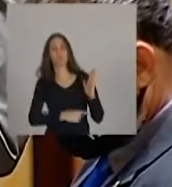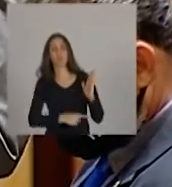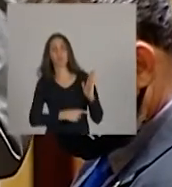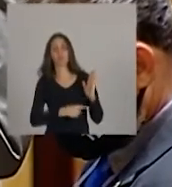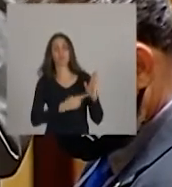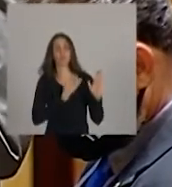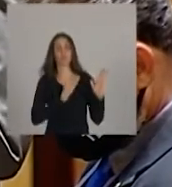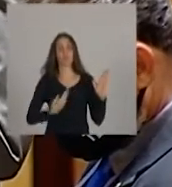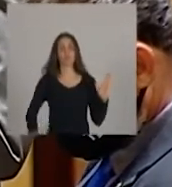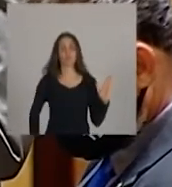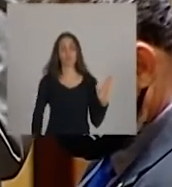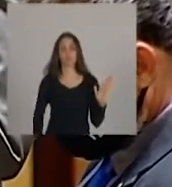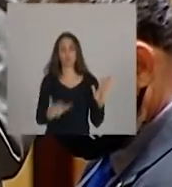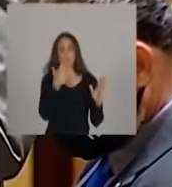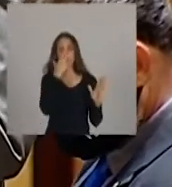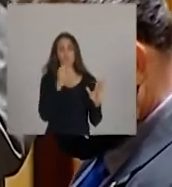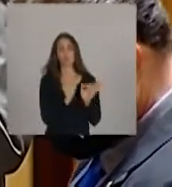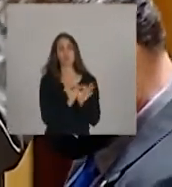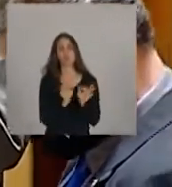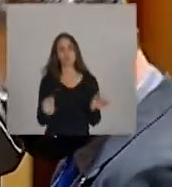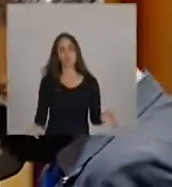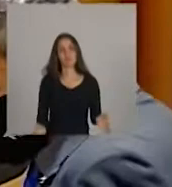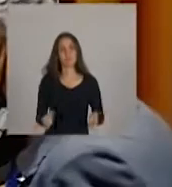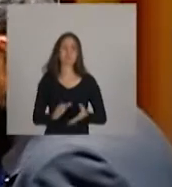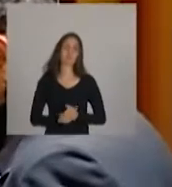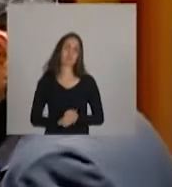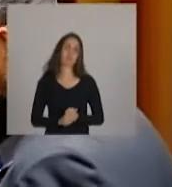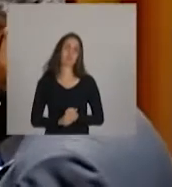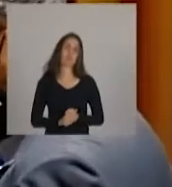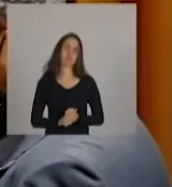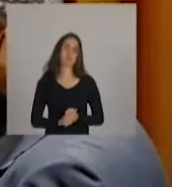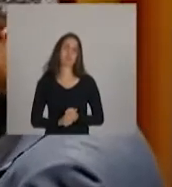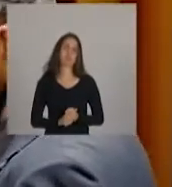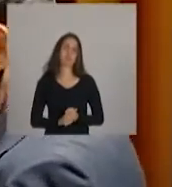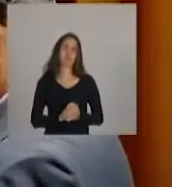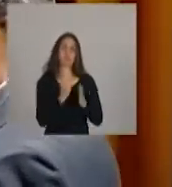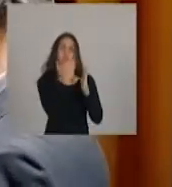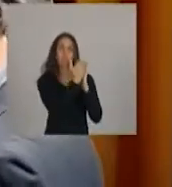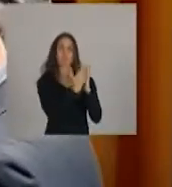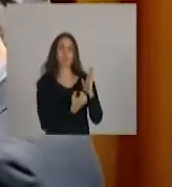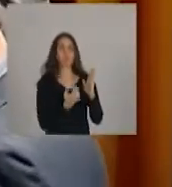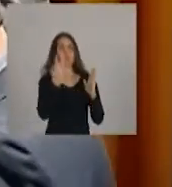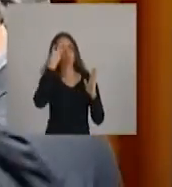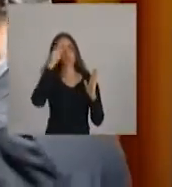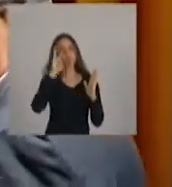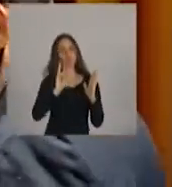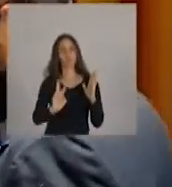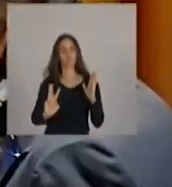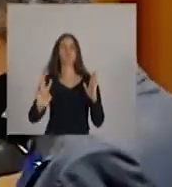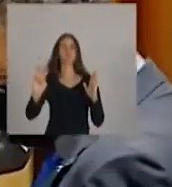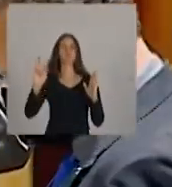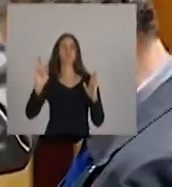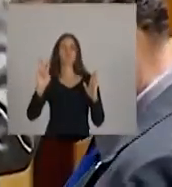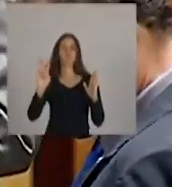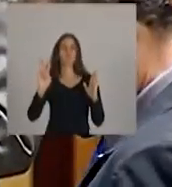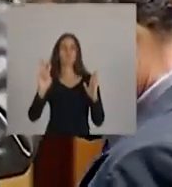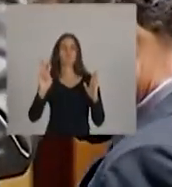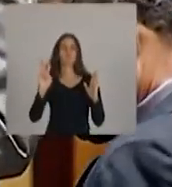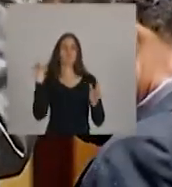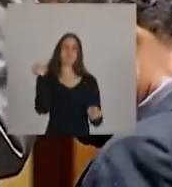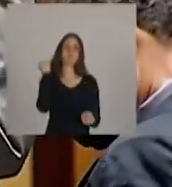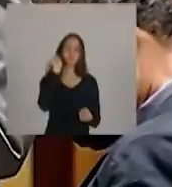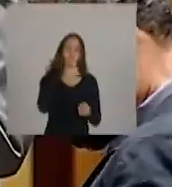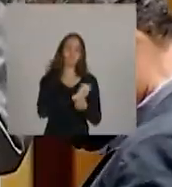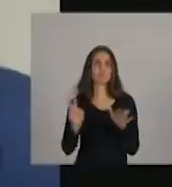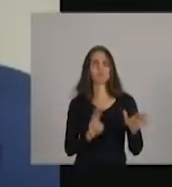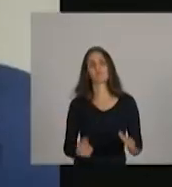é bastante simples de ser avaliado. E a pauta travada 3 dias em função da votação